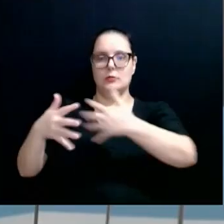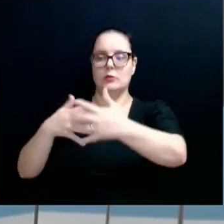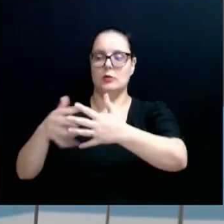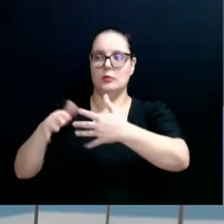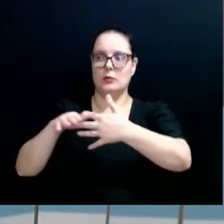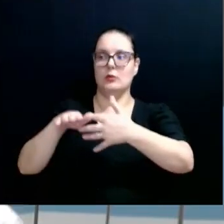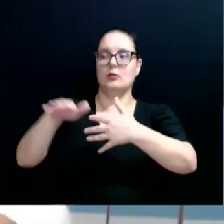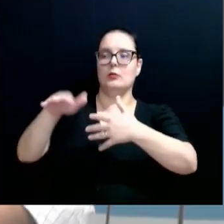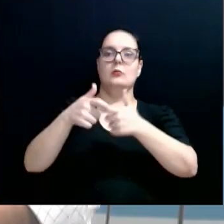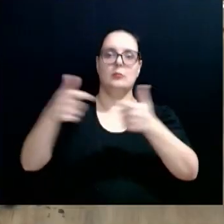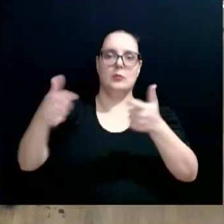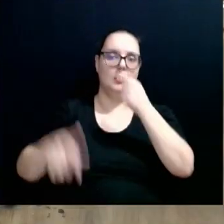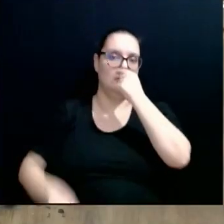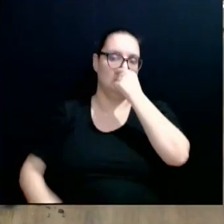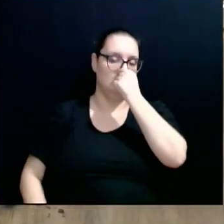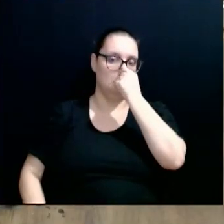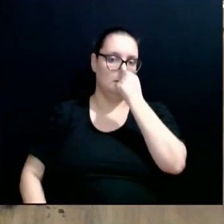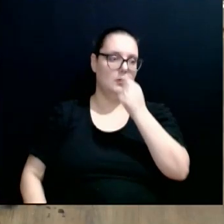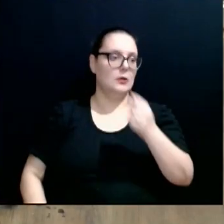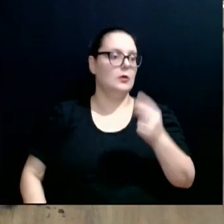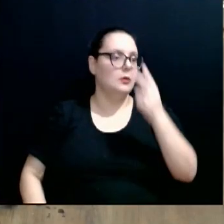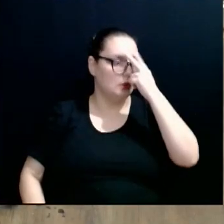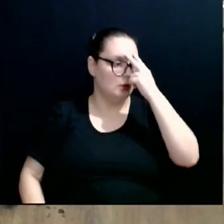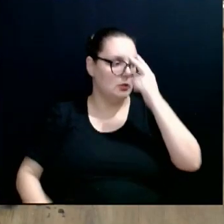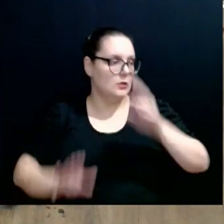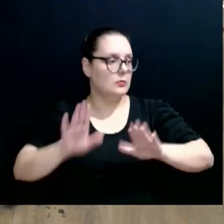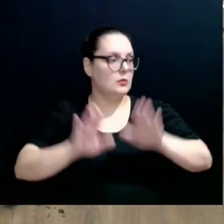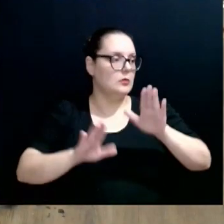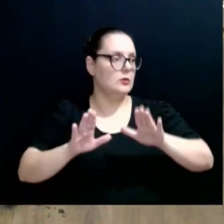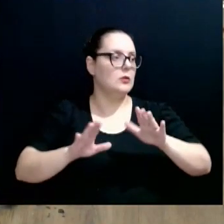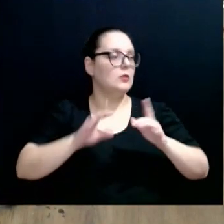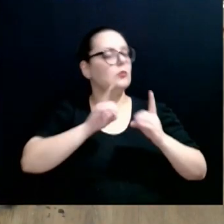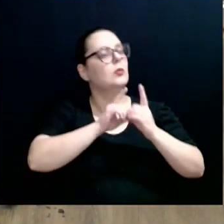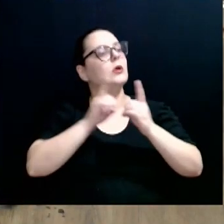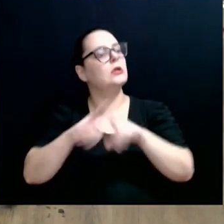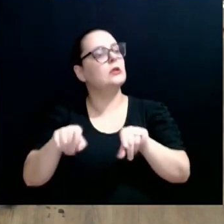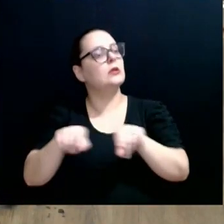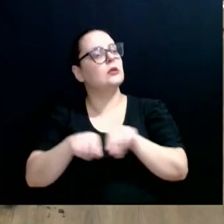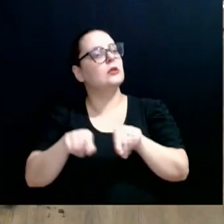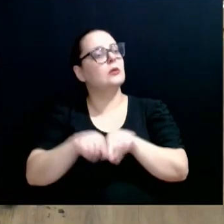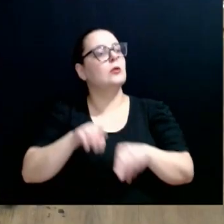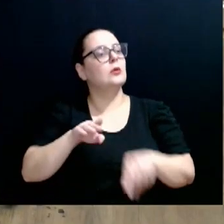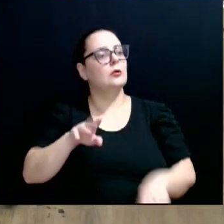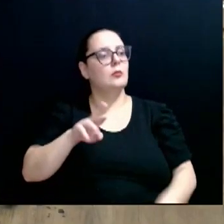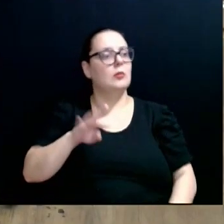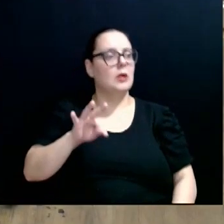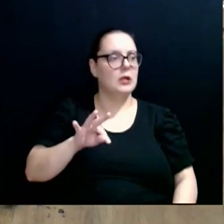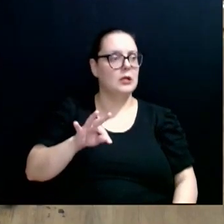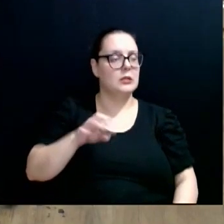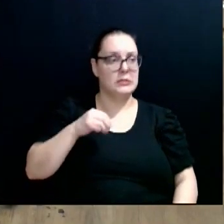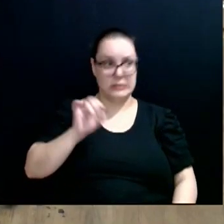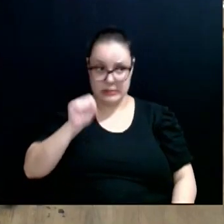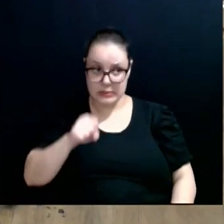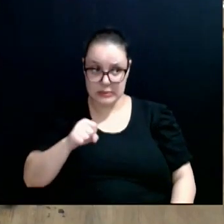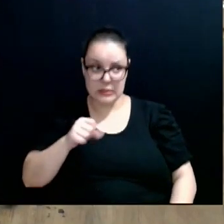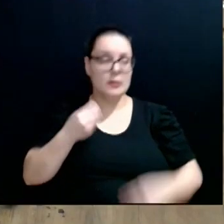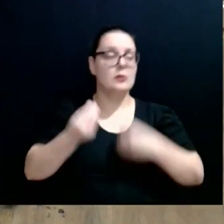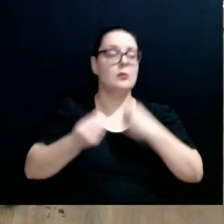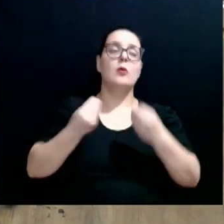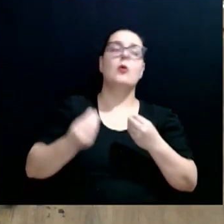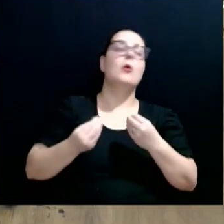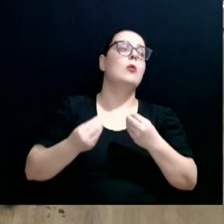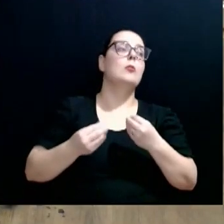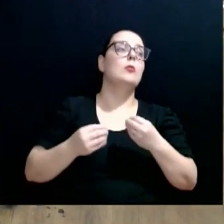maior. Vinícius, a licitação contempla também a operação do BRT? Se sim, de que maneira e o que está faltando para termos